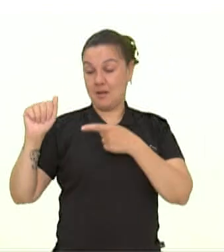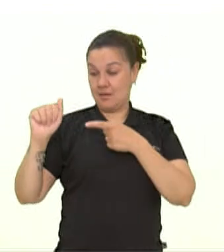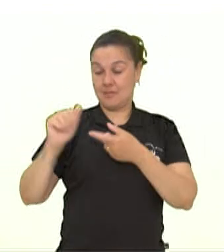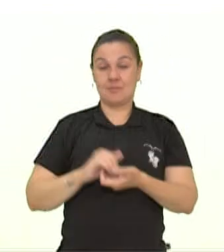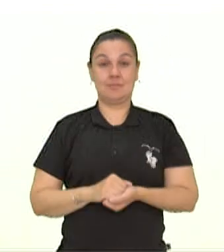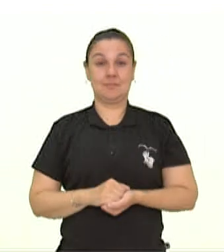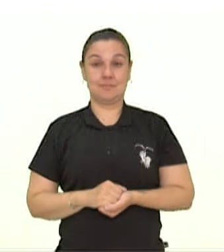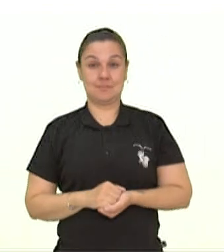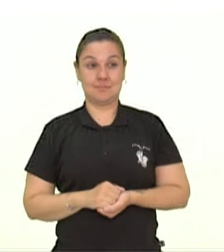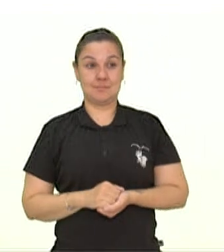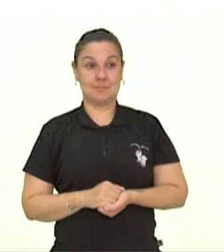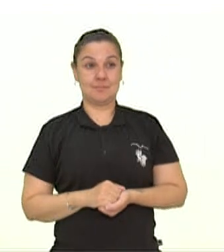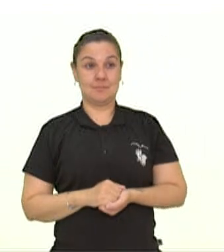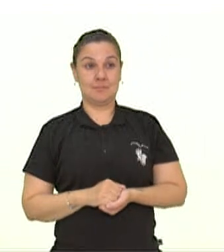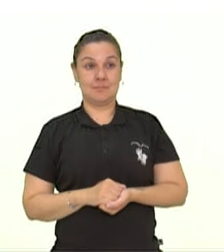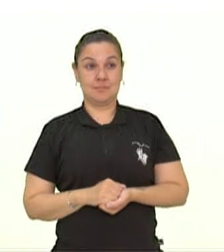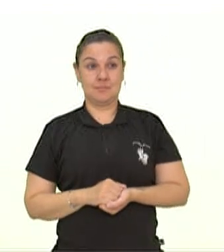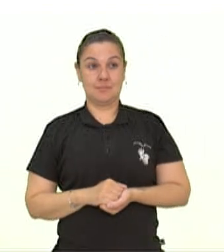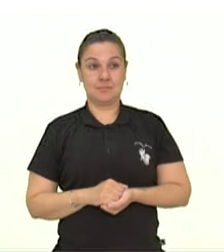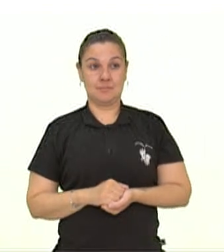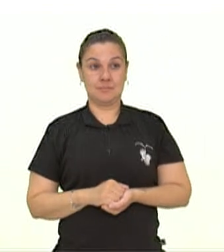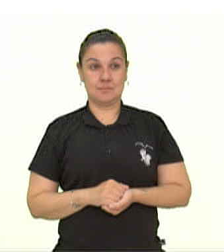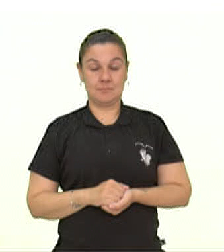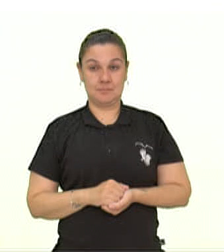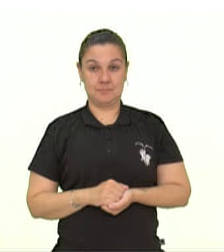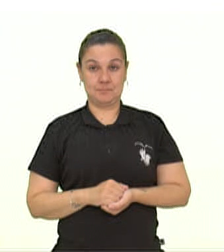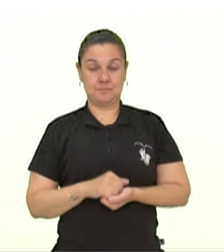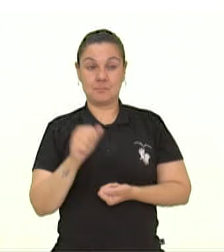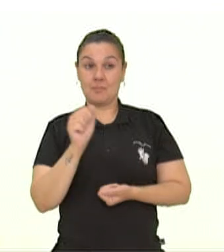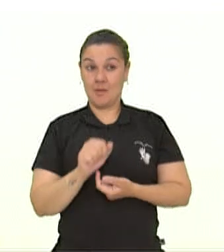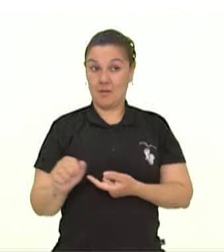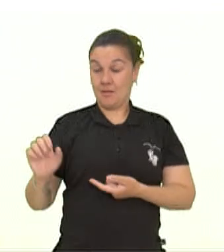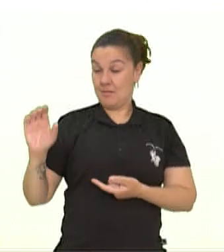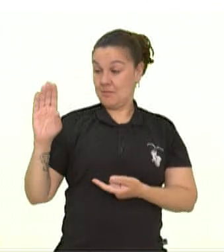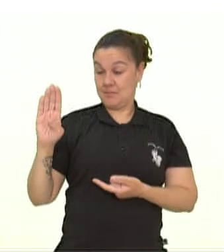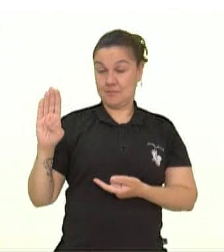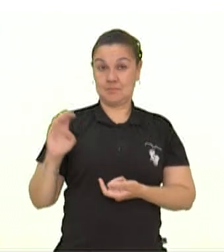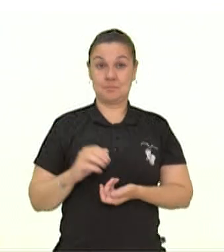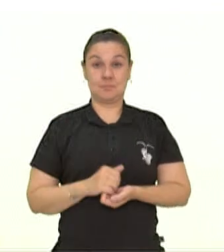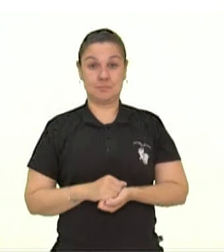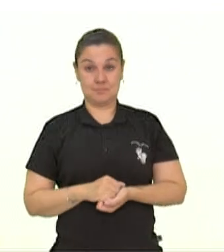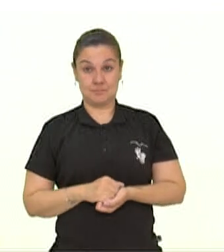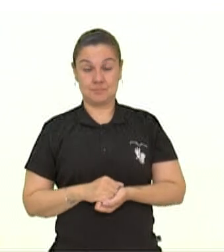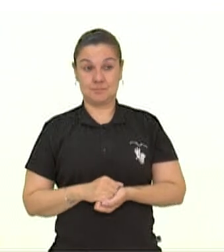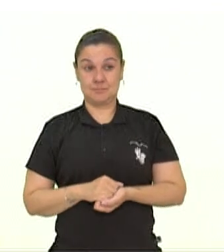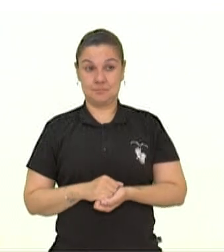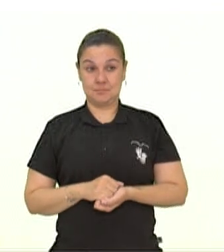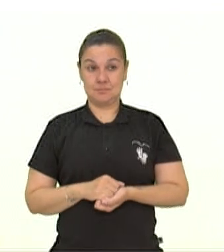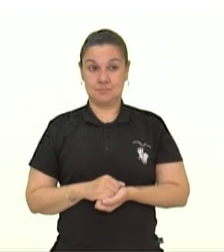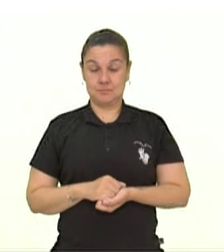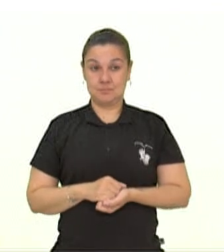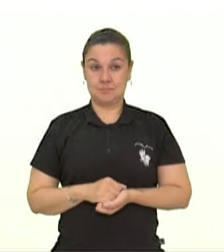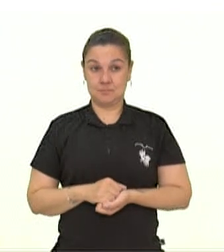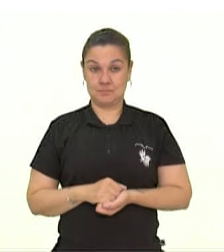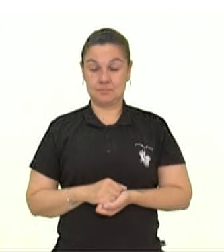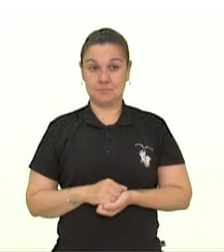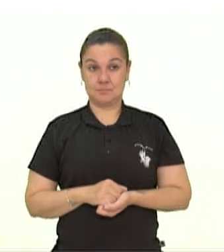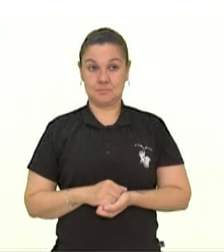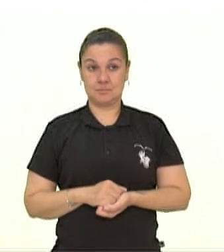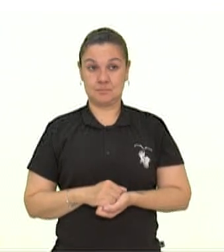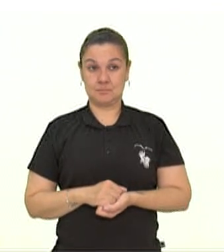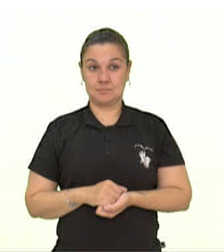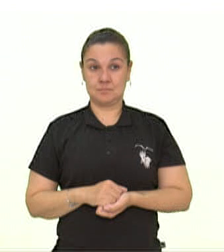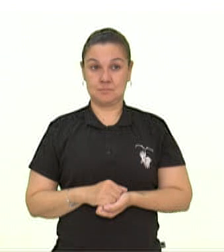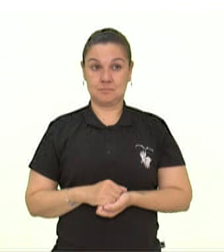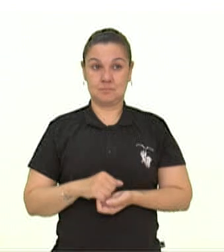A, 200 Kelvins e que lambda aumenta com o aumento da temperatura. B, 1500 Kelvin e que lambda diminui com